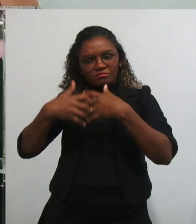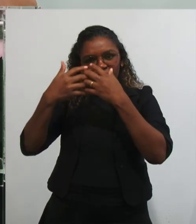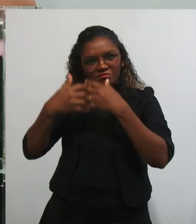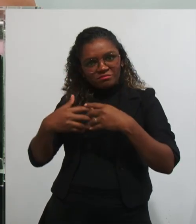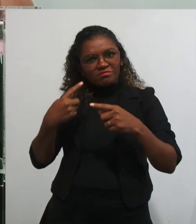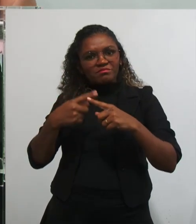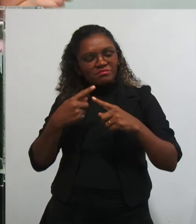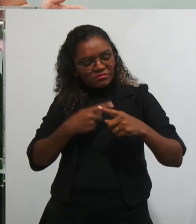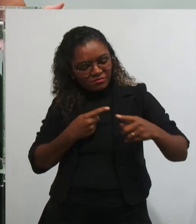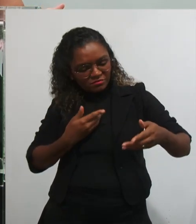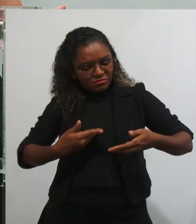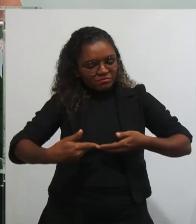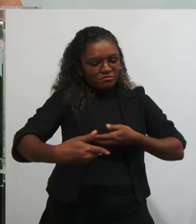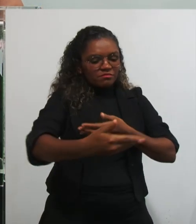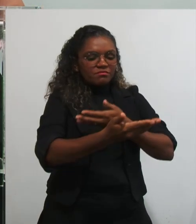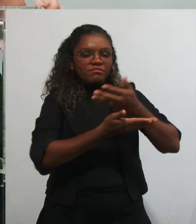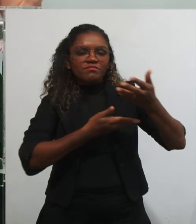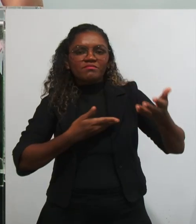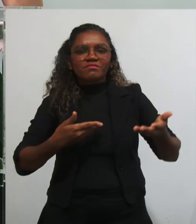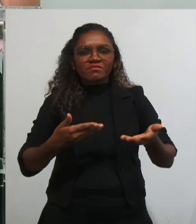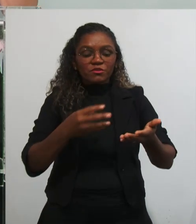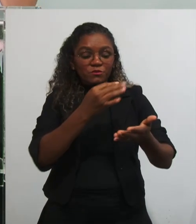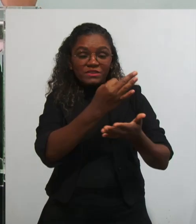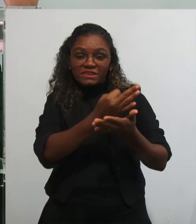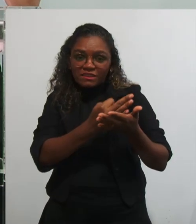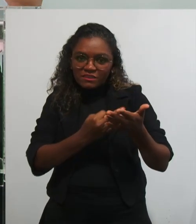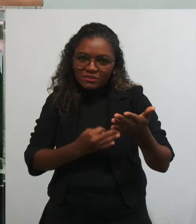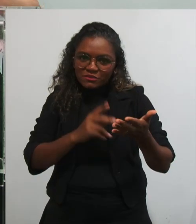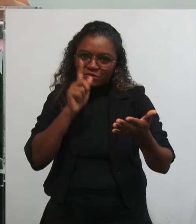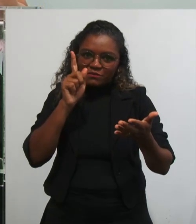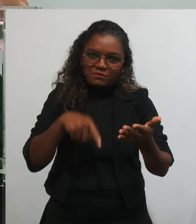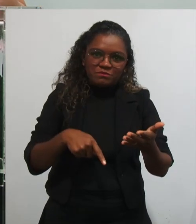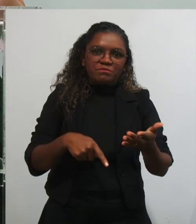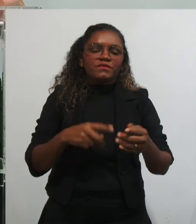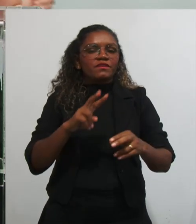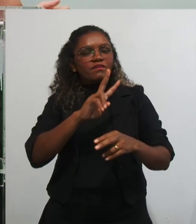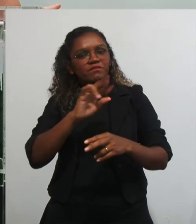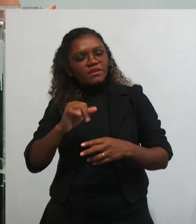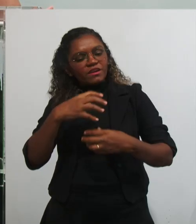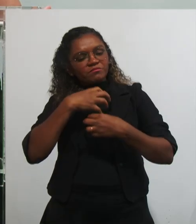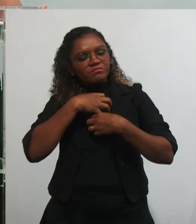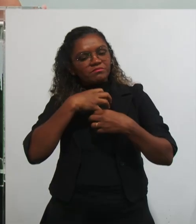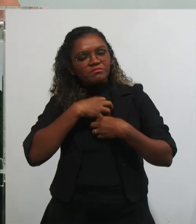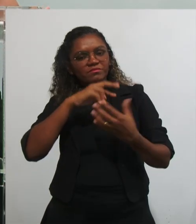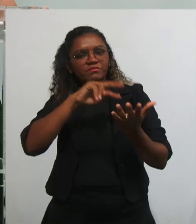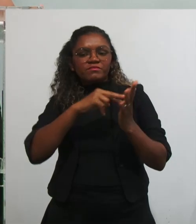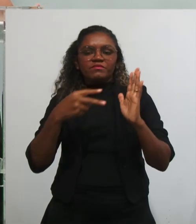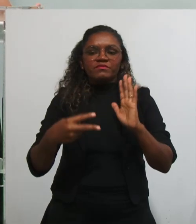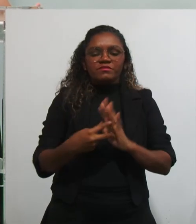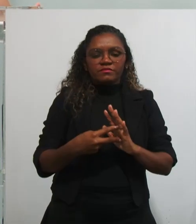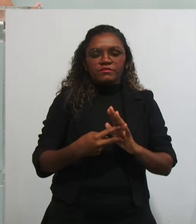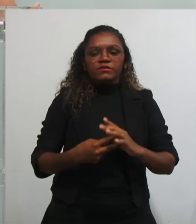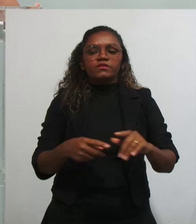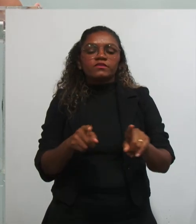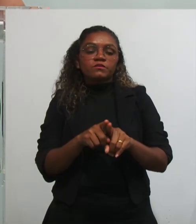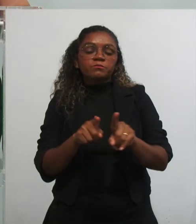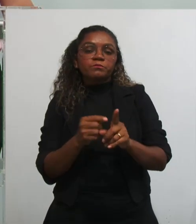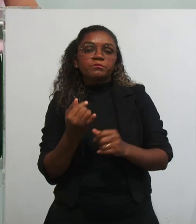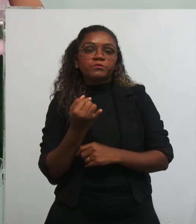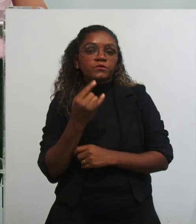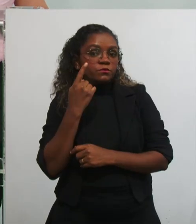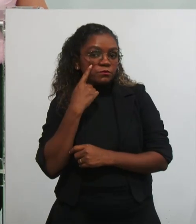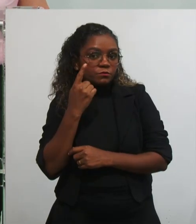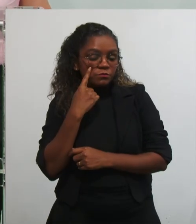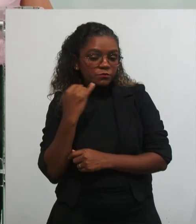interação do leitor com o texto, né, que vai atribuir sentido àquele texto. Outra coisa que é importante